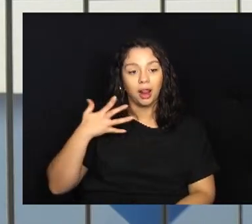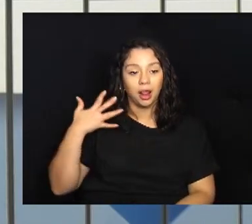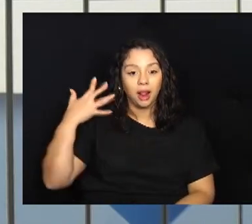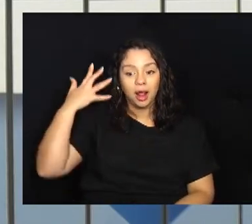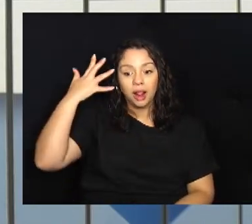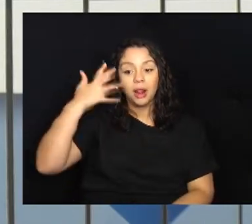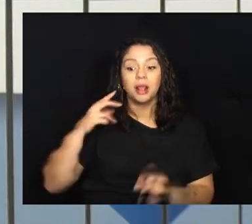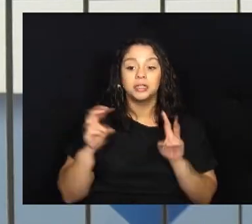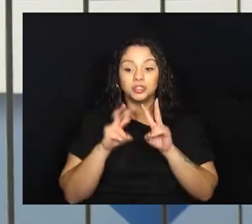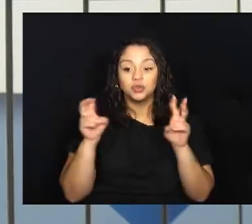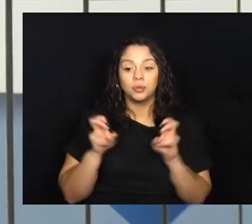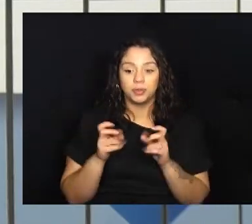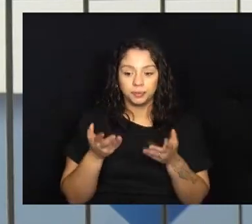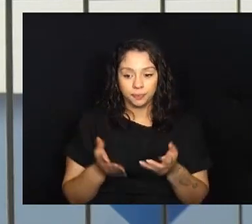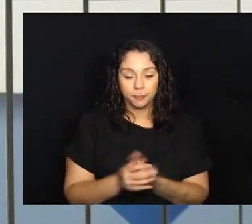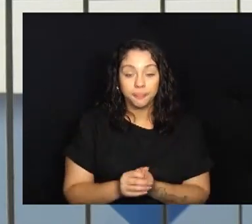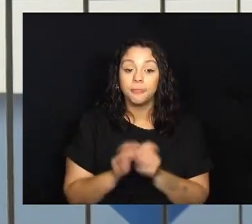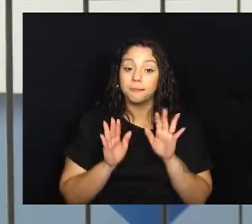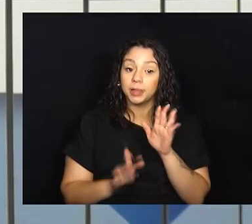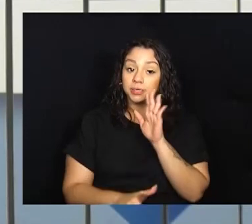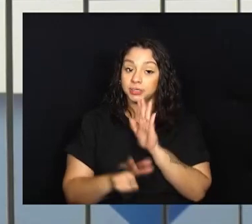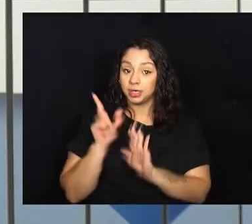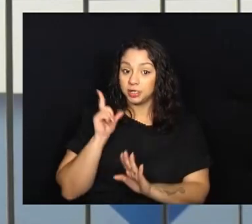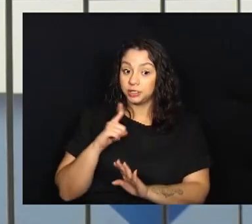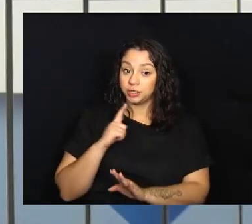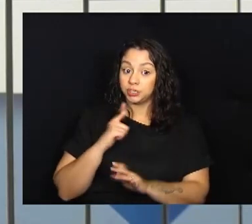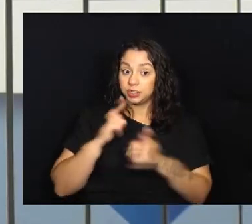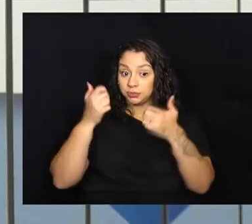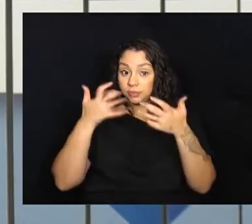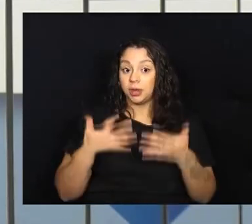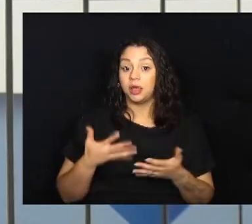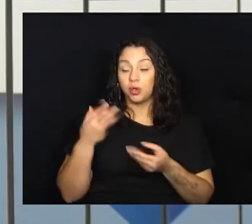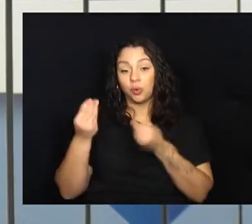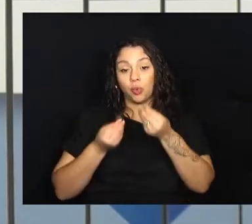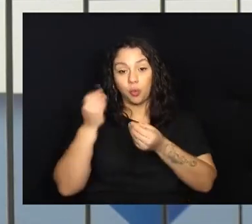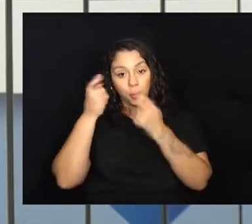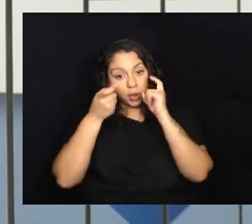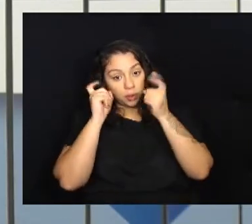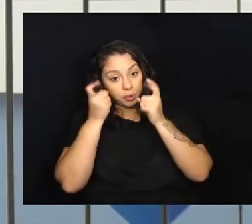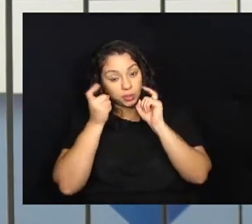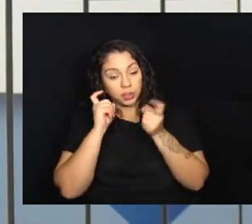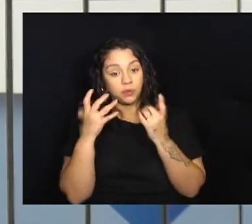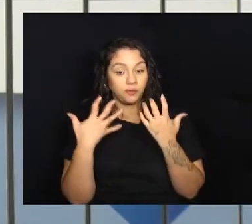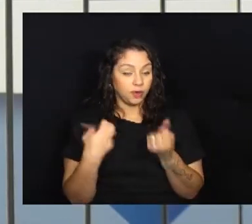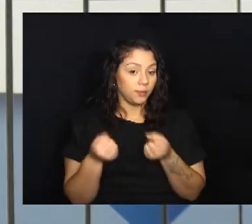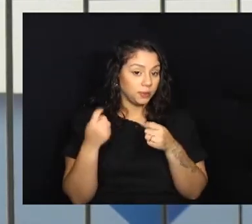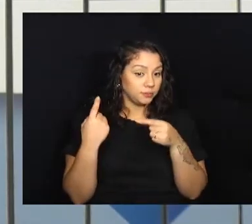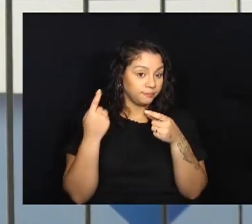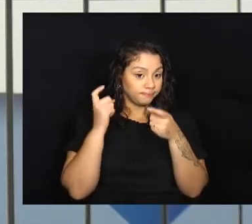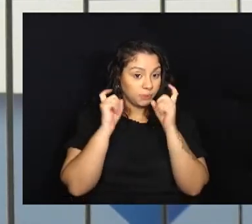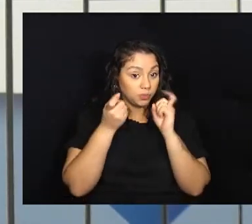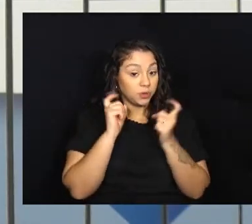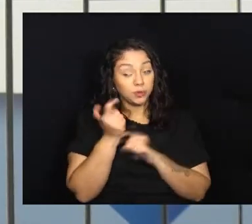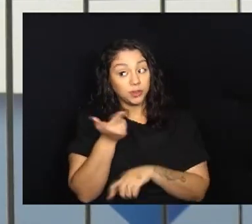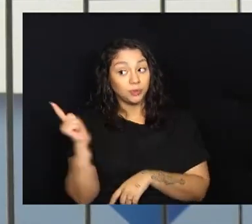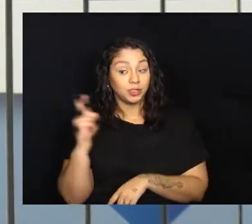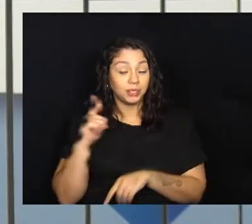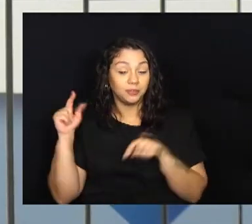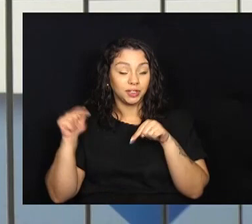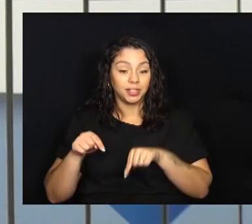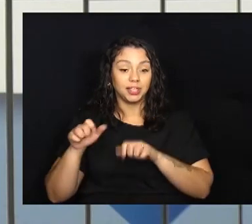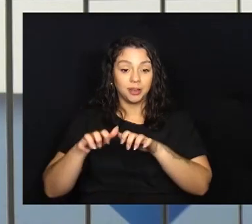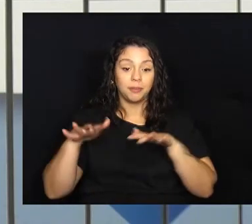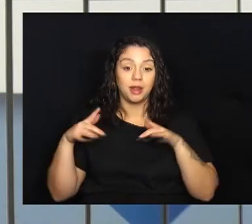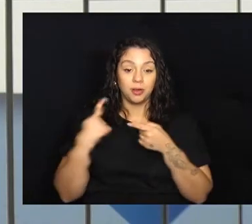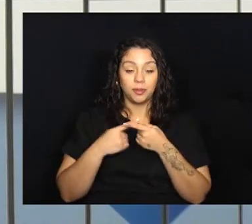tratar sobre o tema. Mas antes da gente contar como foi essa reunião, nós vamos falar de uma outra que aconteceu aqui na casa, olha. Porque